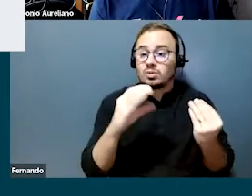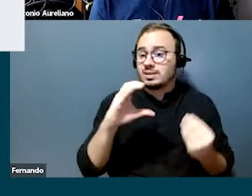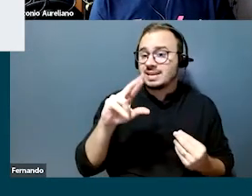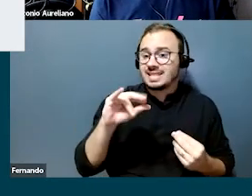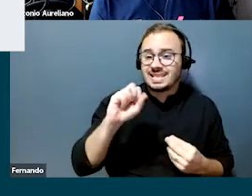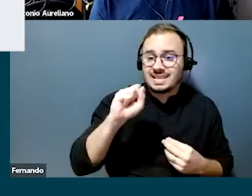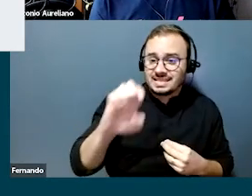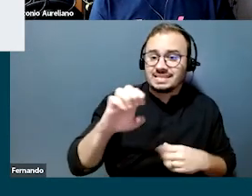outras nações,